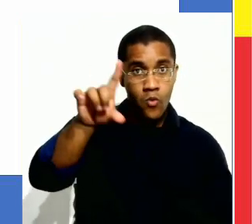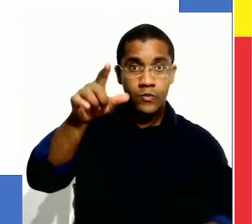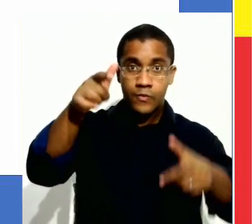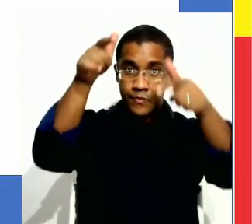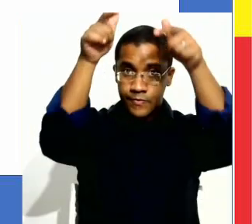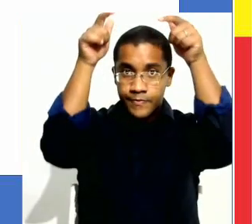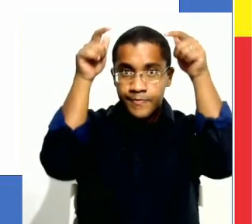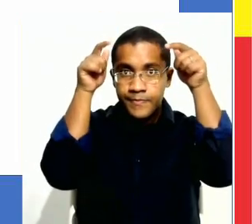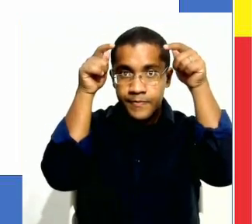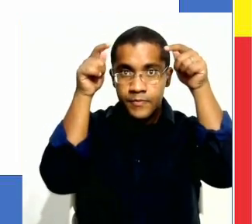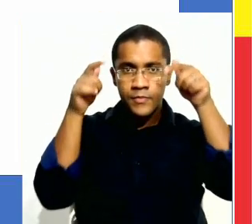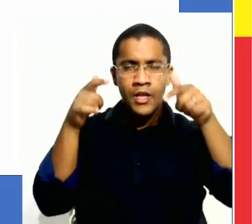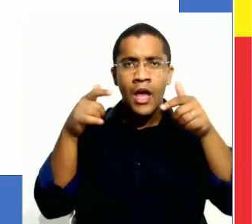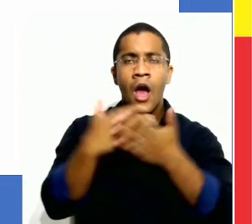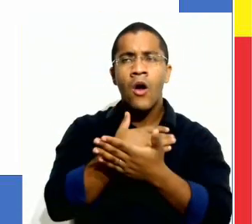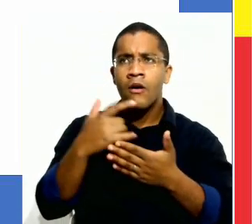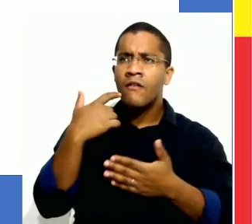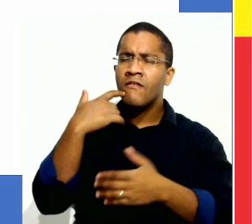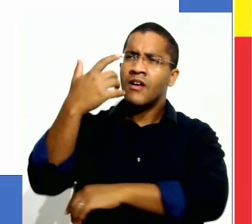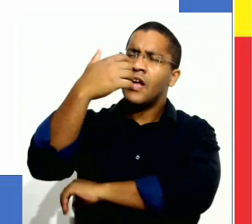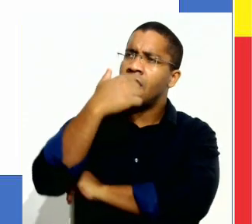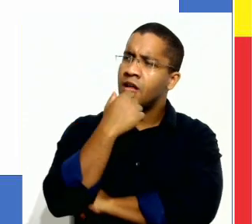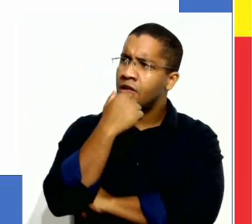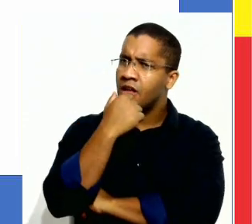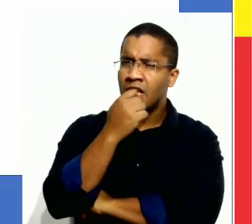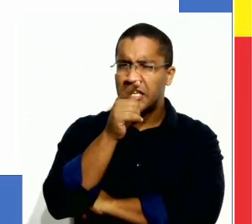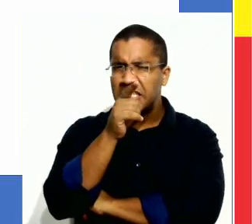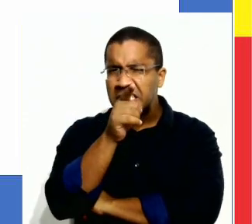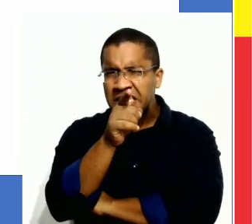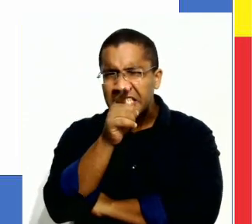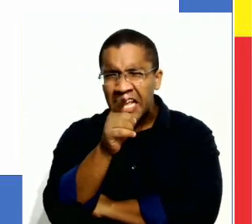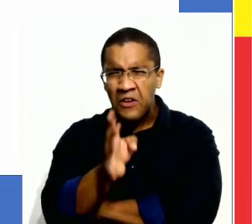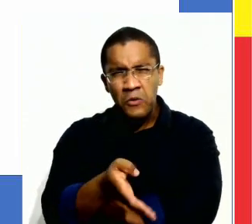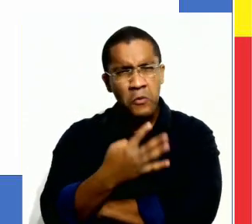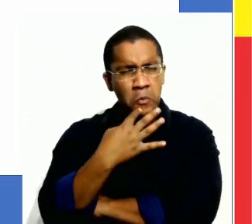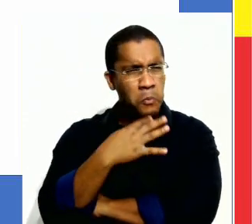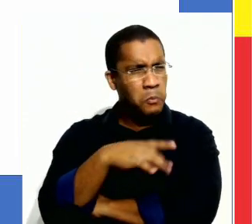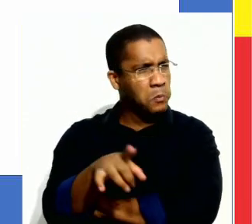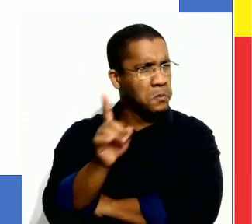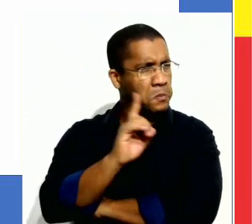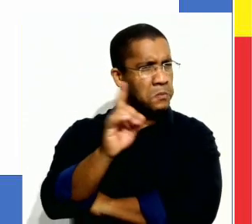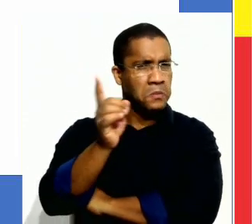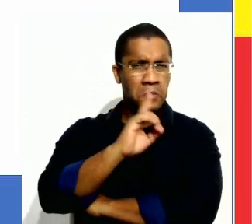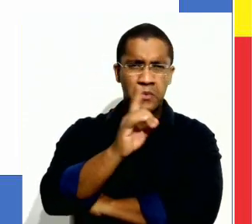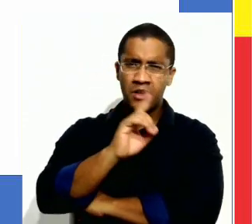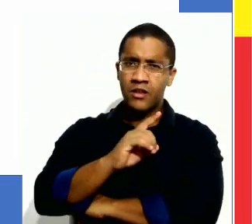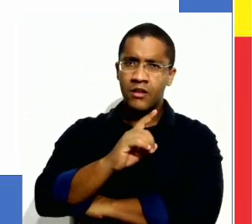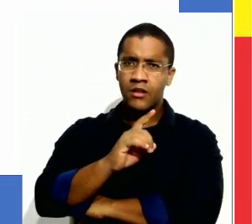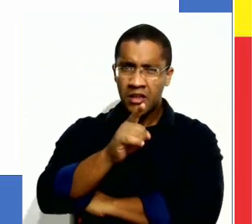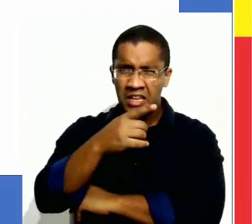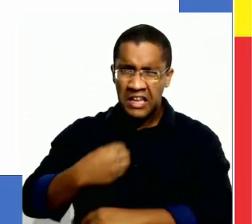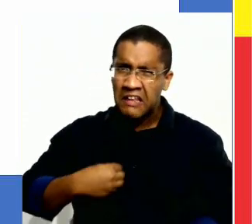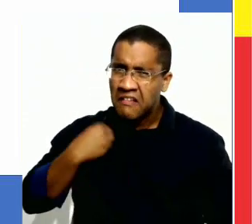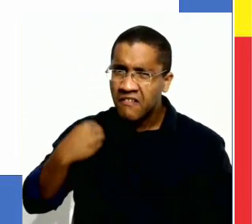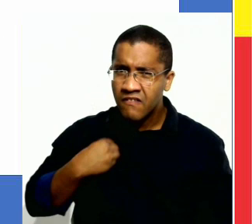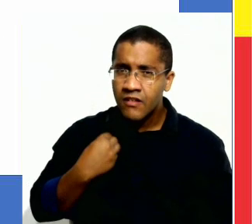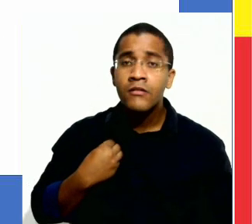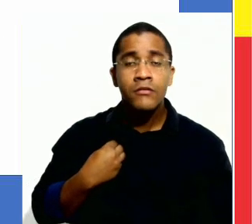império. Então muitos vão ficar, professor, este império existiu, realmente